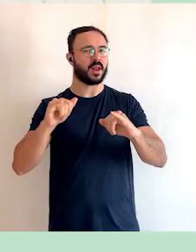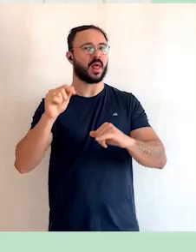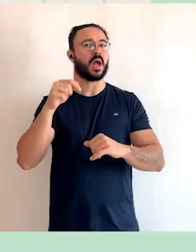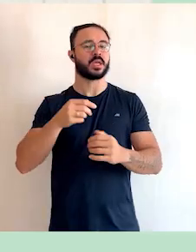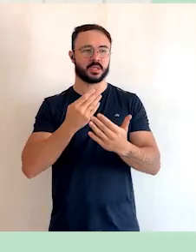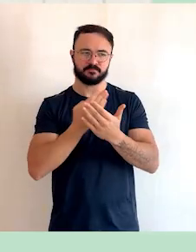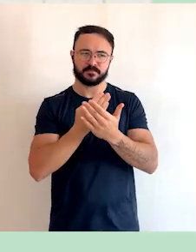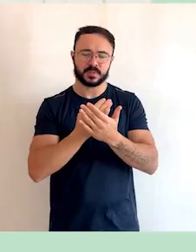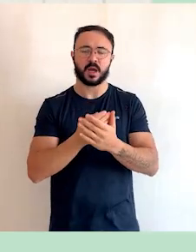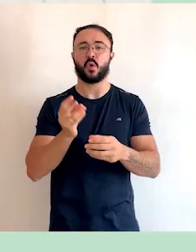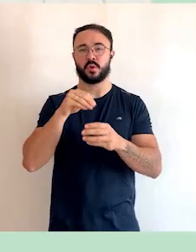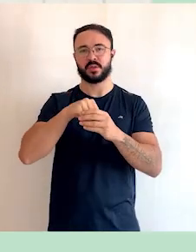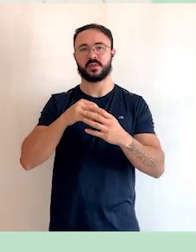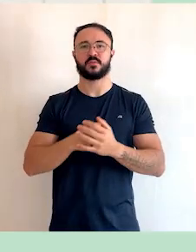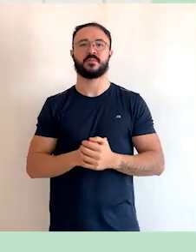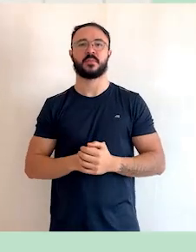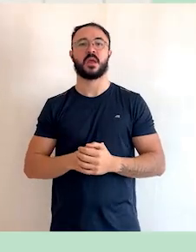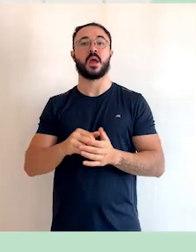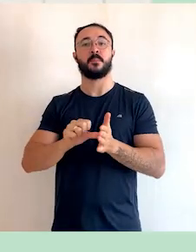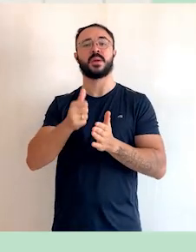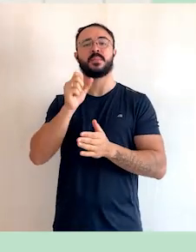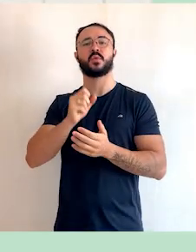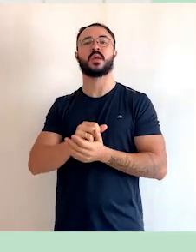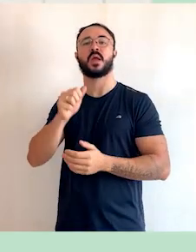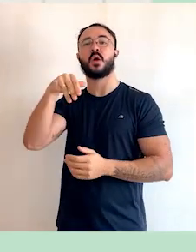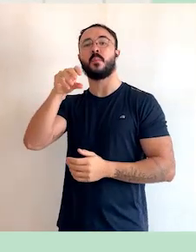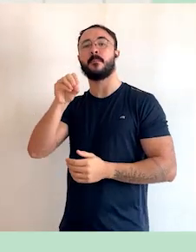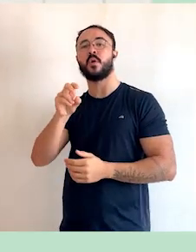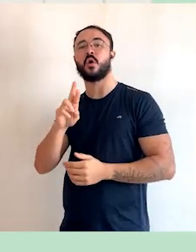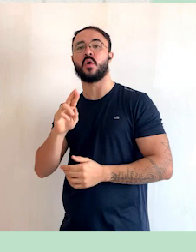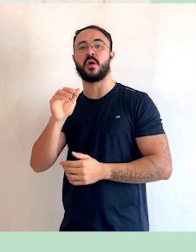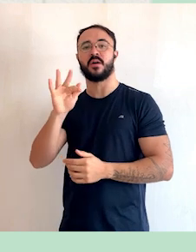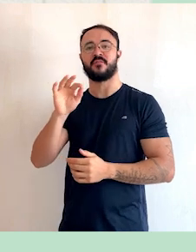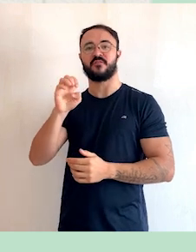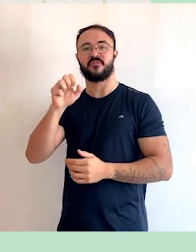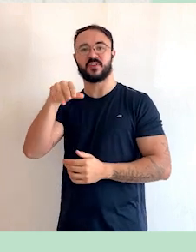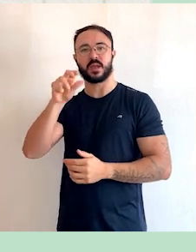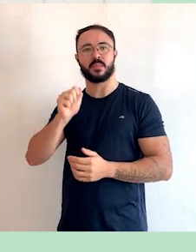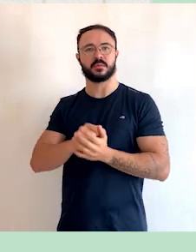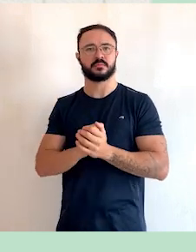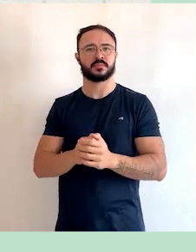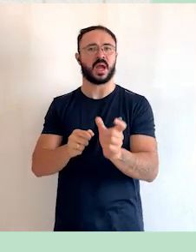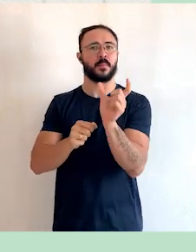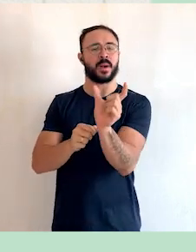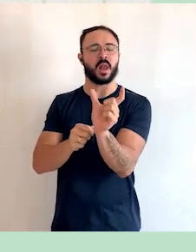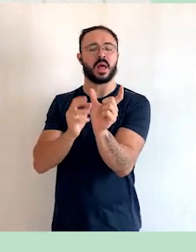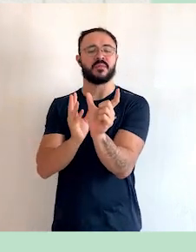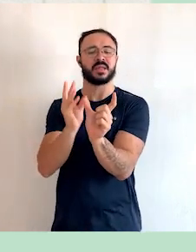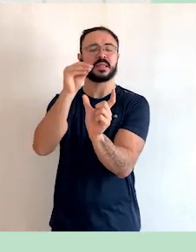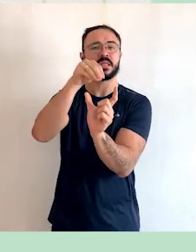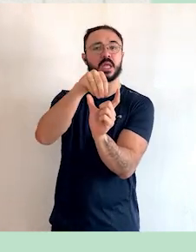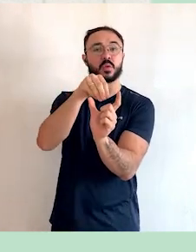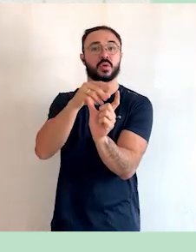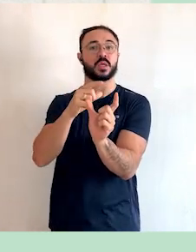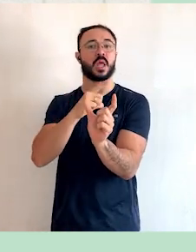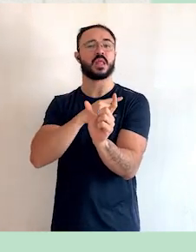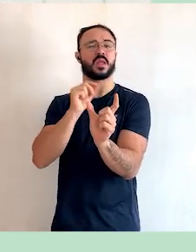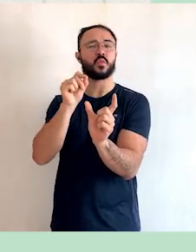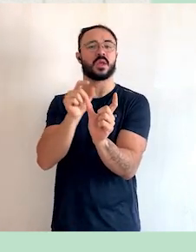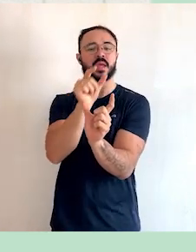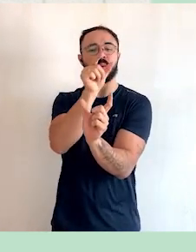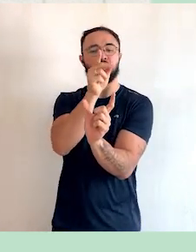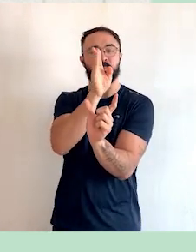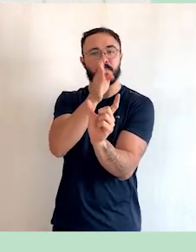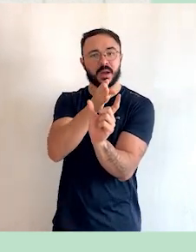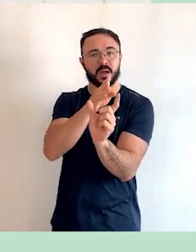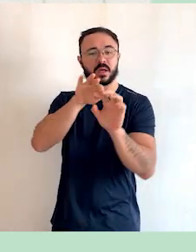aula. Vamos começar pelos morfemas. As palavras são constituídas de pequenas unidades de significação e